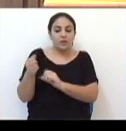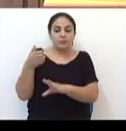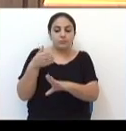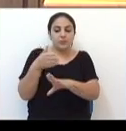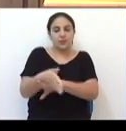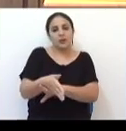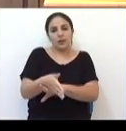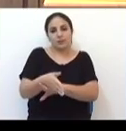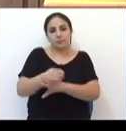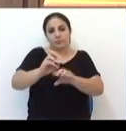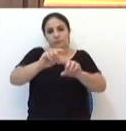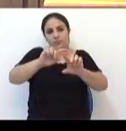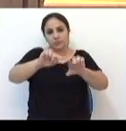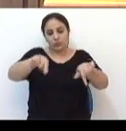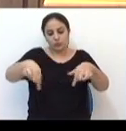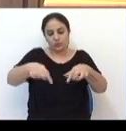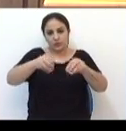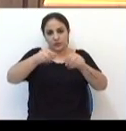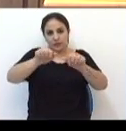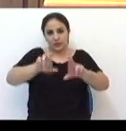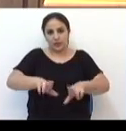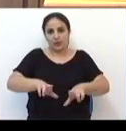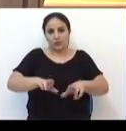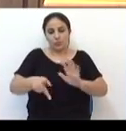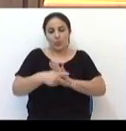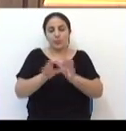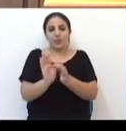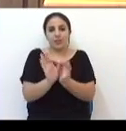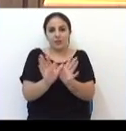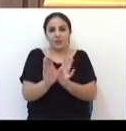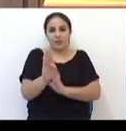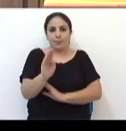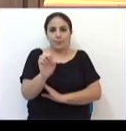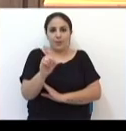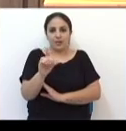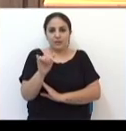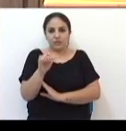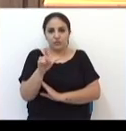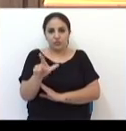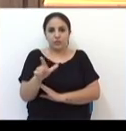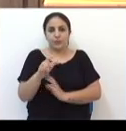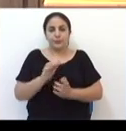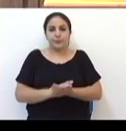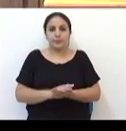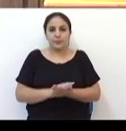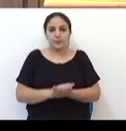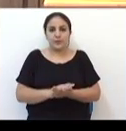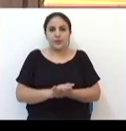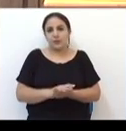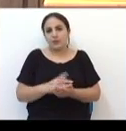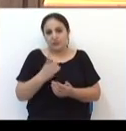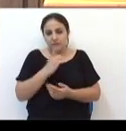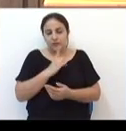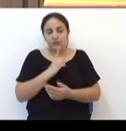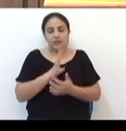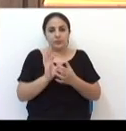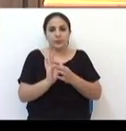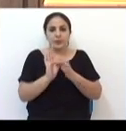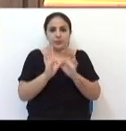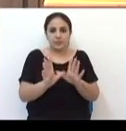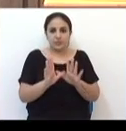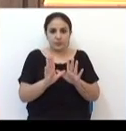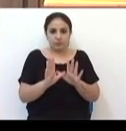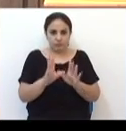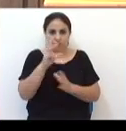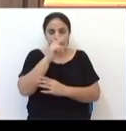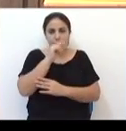nesses terrenos que são baldios e também, através de uma autorização que esta casa dará